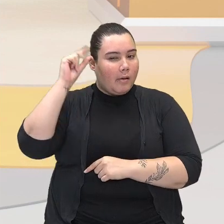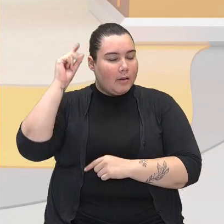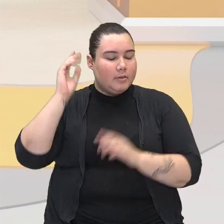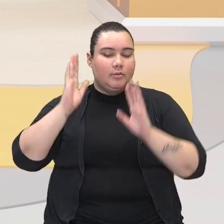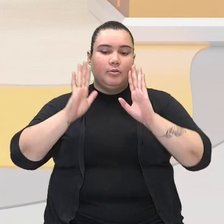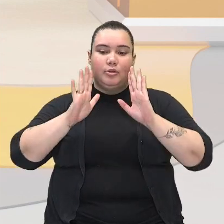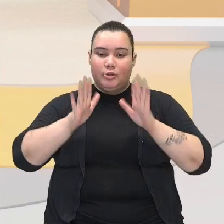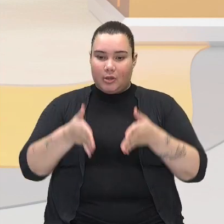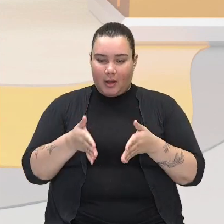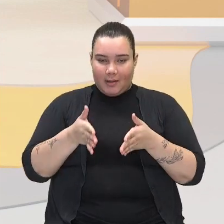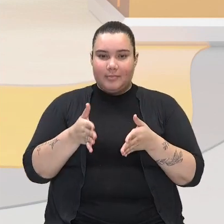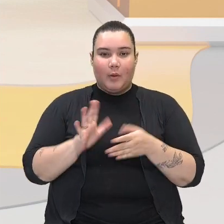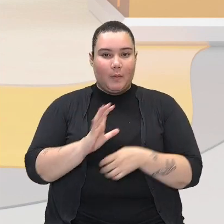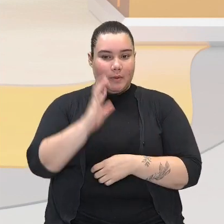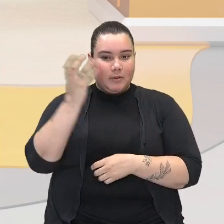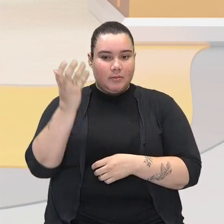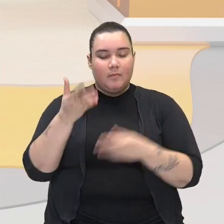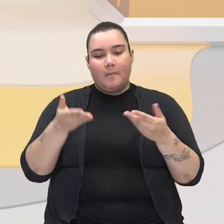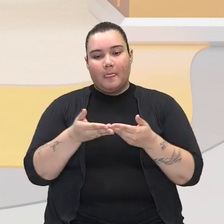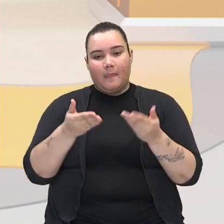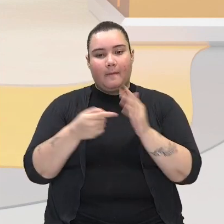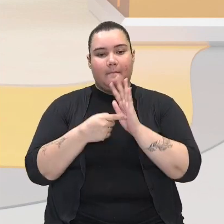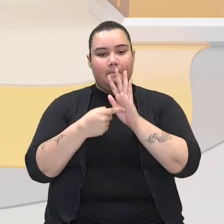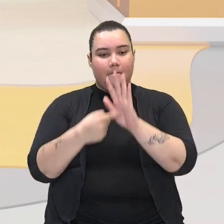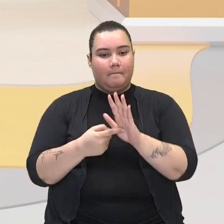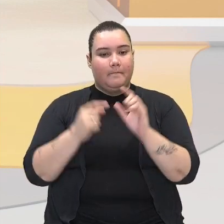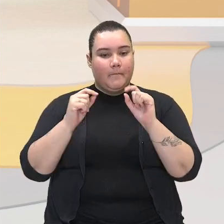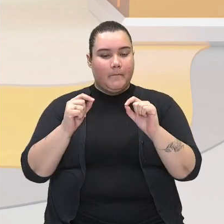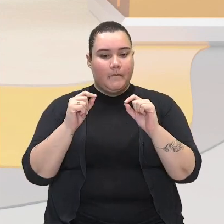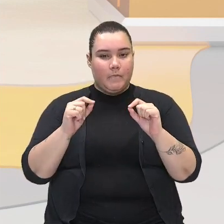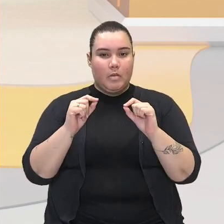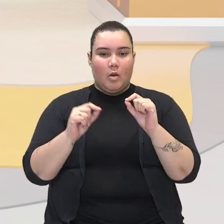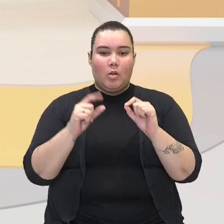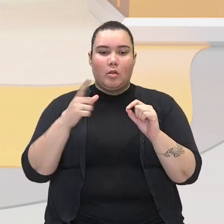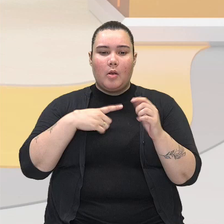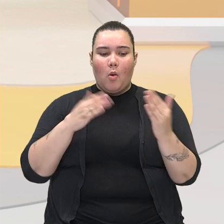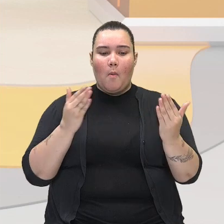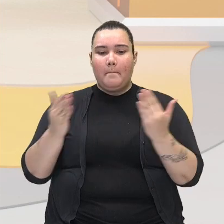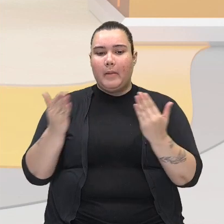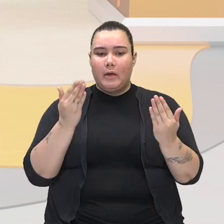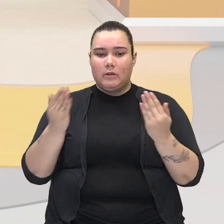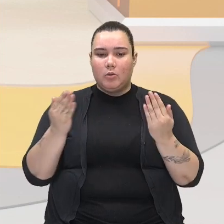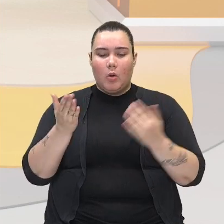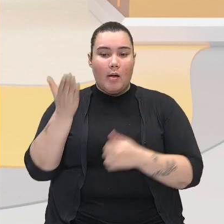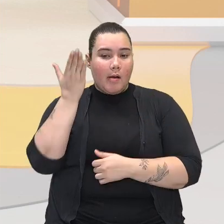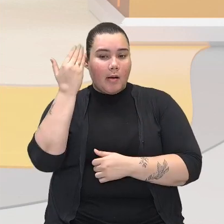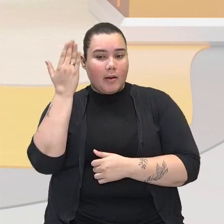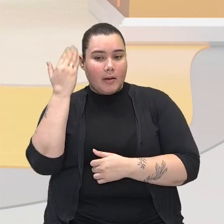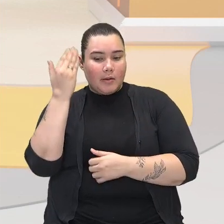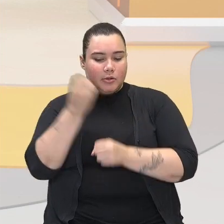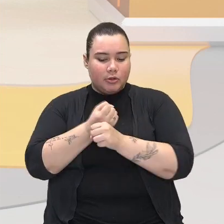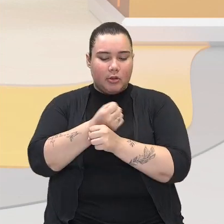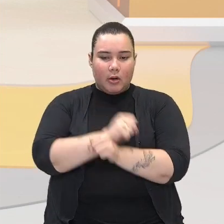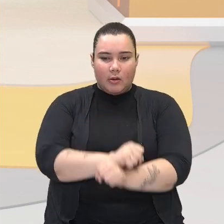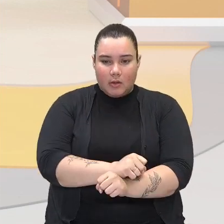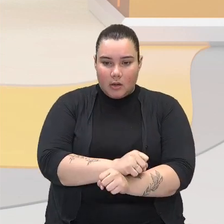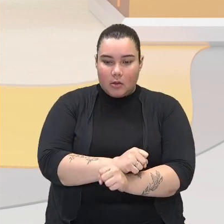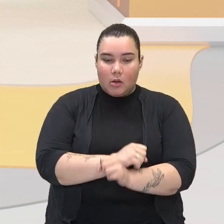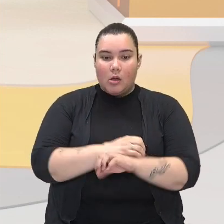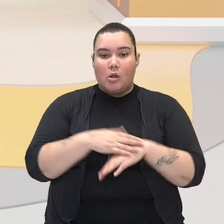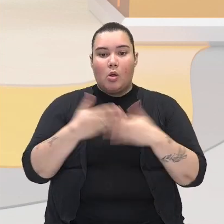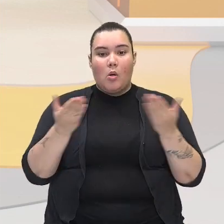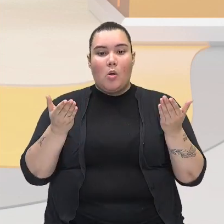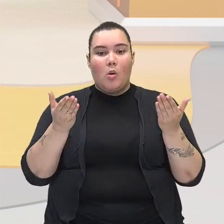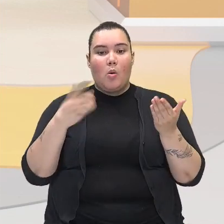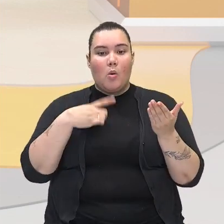desde a antiguidade. E aí a gente traz aqui para a gente diferenciar como era a escravidão praticada na antiguidade